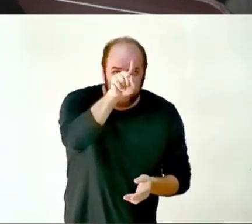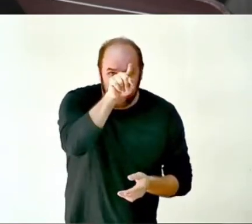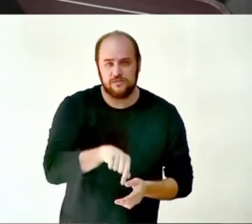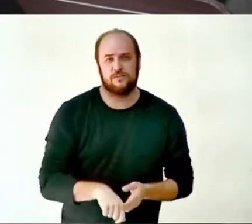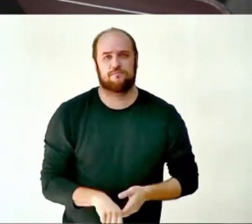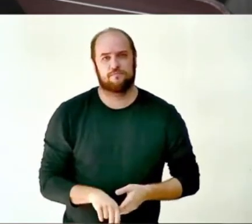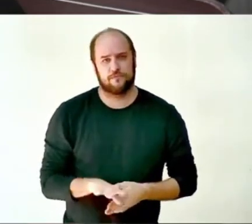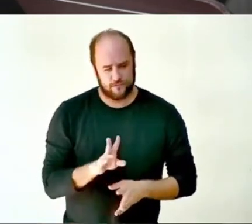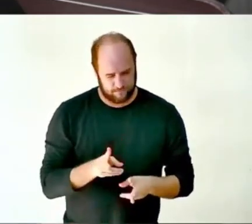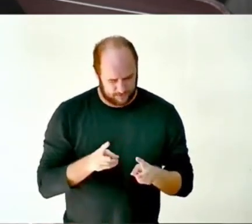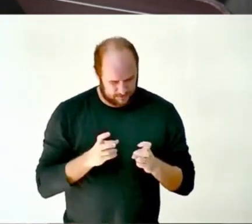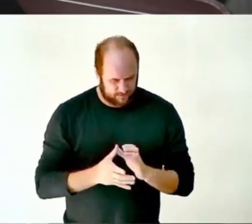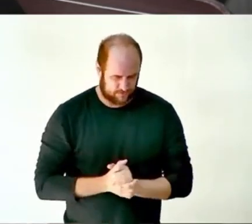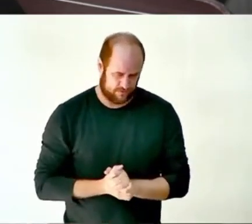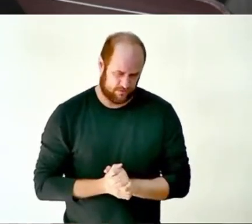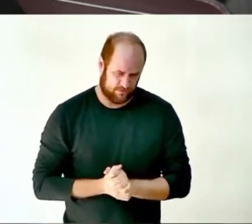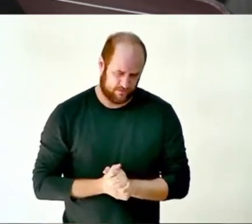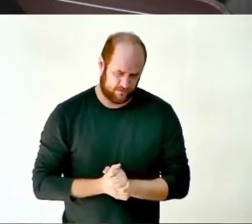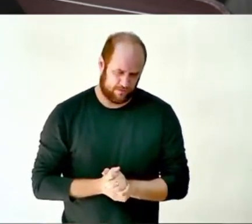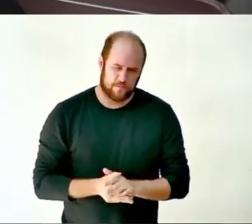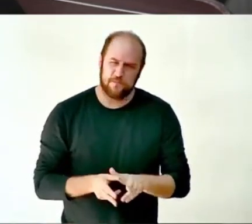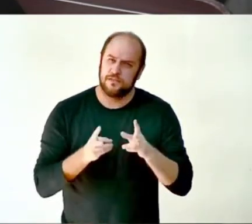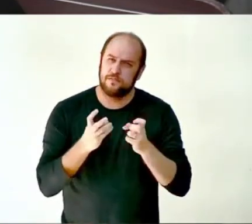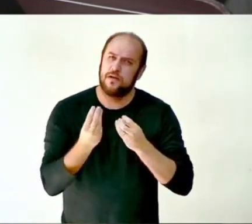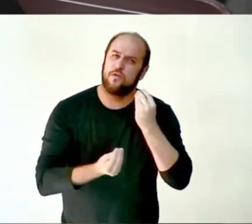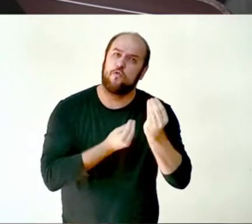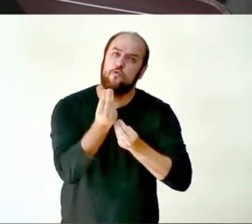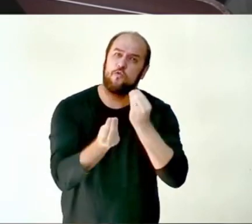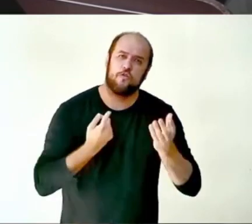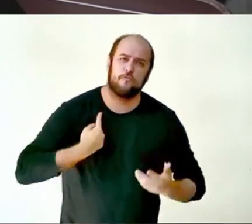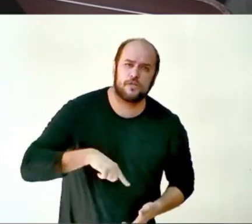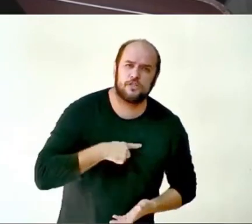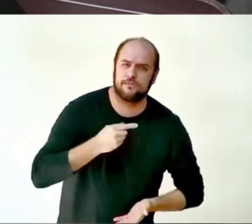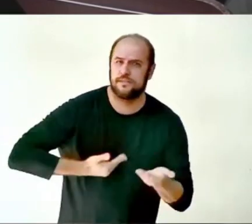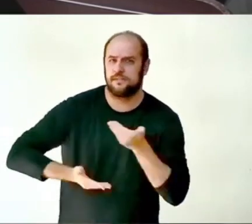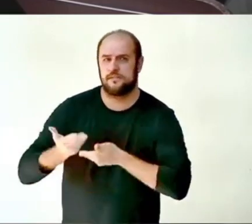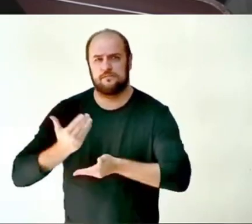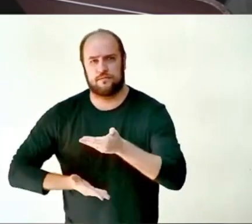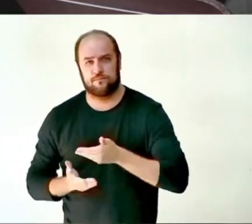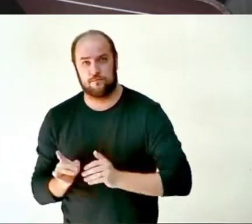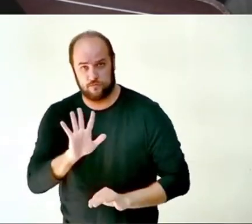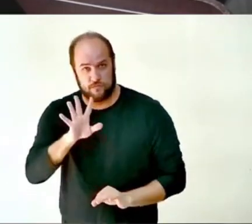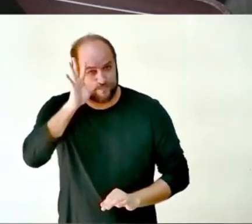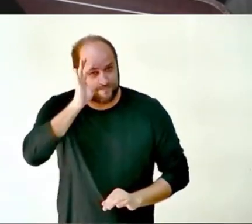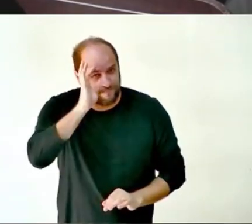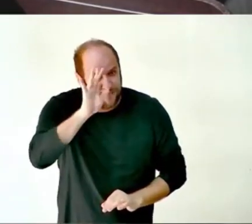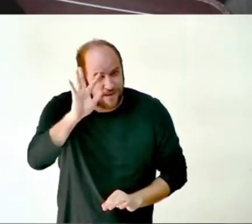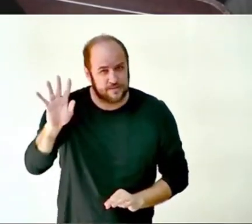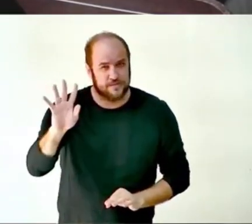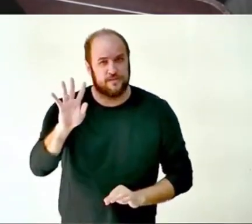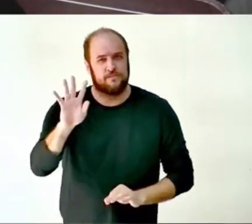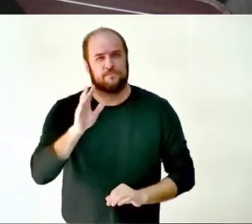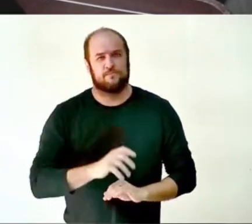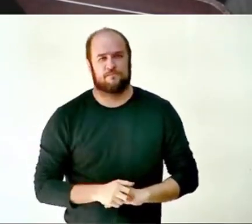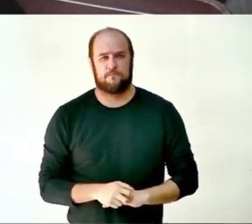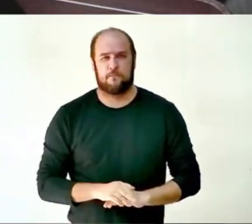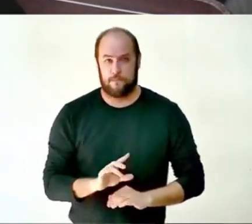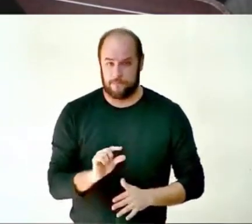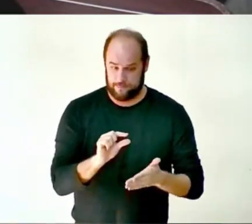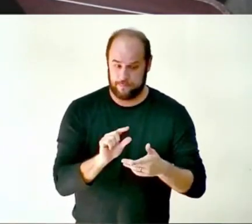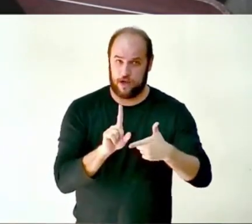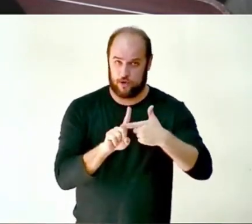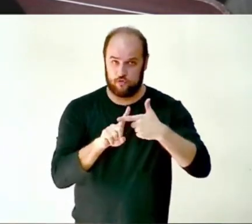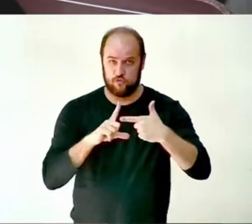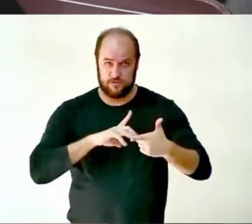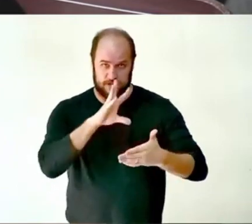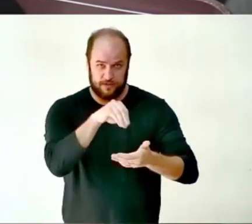percebe? Isso é serviço. Como é que a gente serve? E aí nós vamos imaginar os detalhes. Aqui nós temos no versículo.